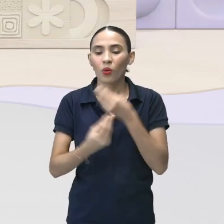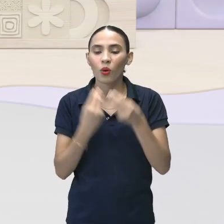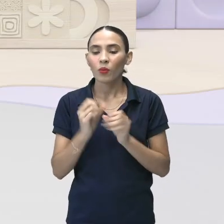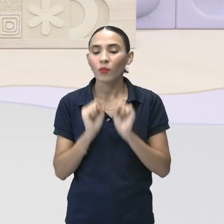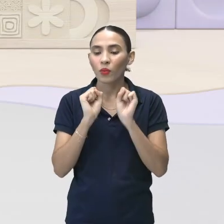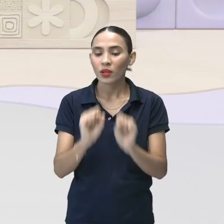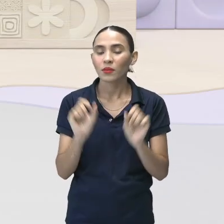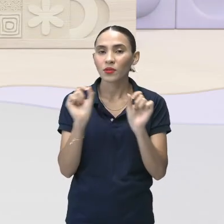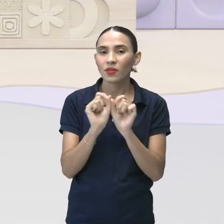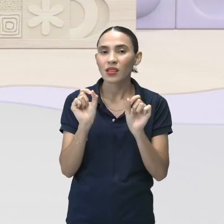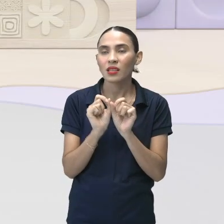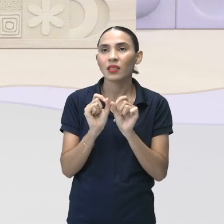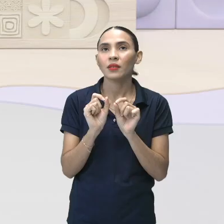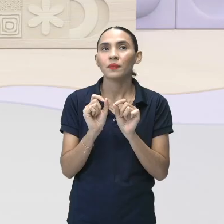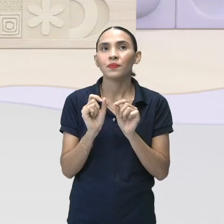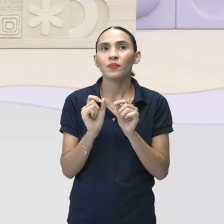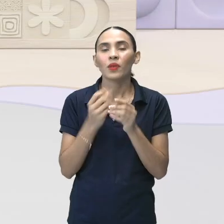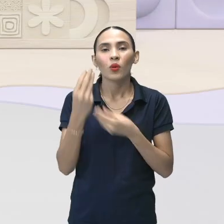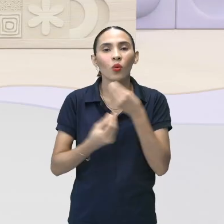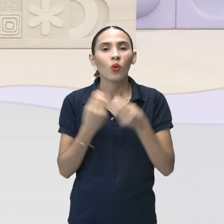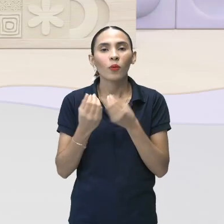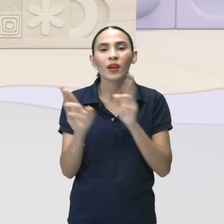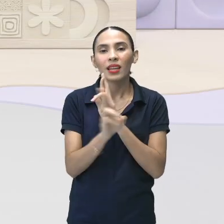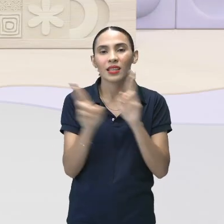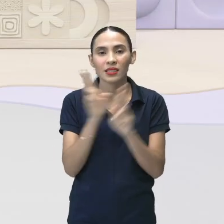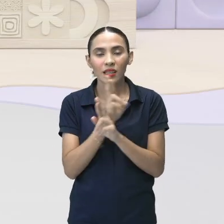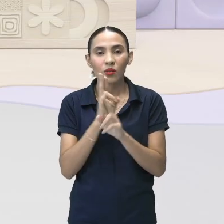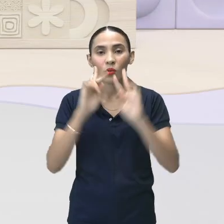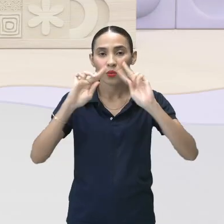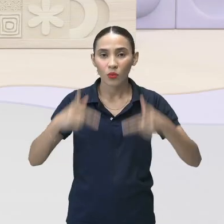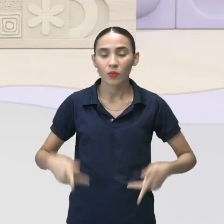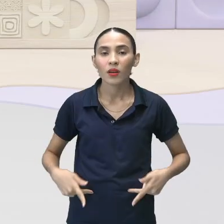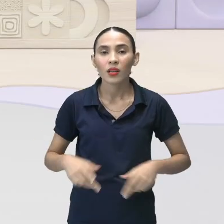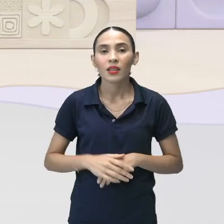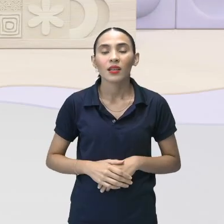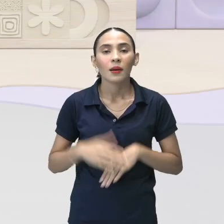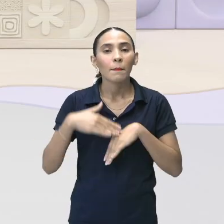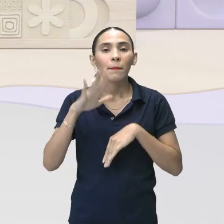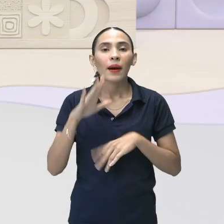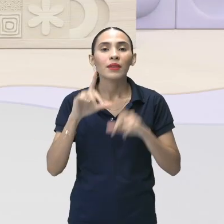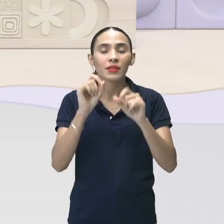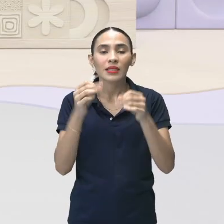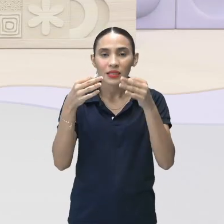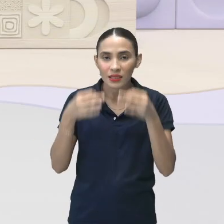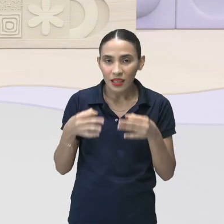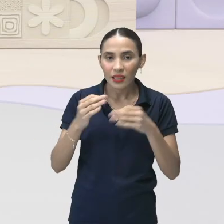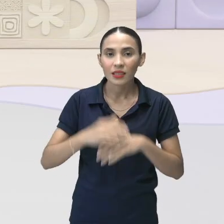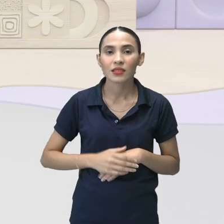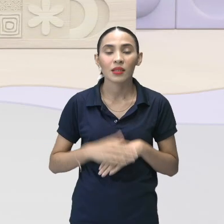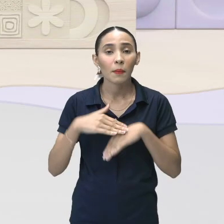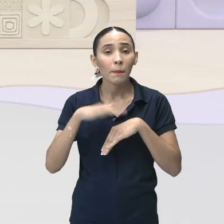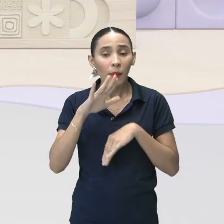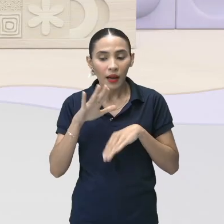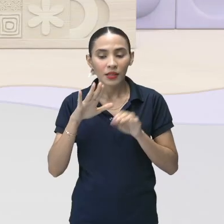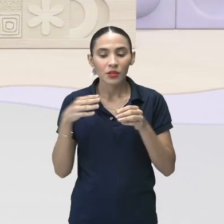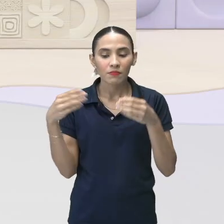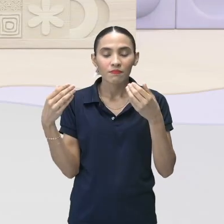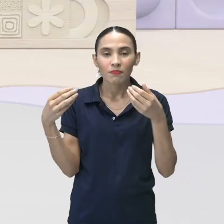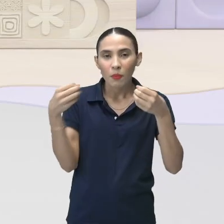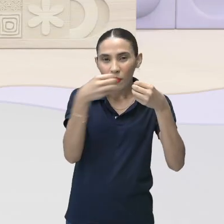construir relações humanas cada vez mais autênticas, cada vez mais próximas, cada vez